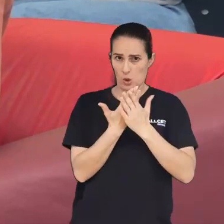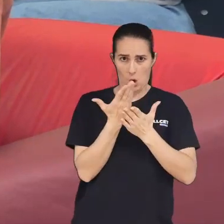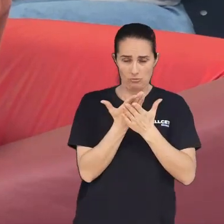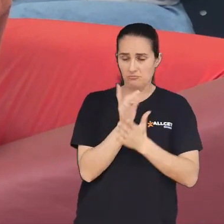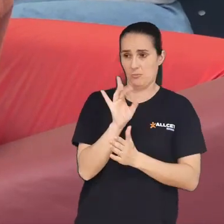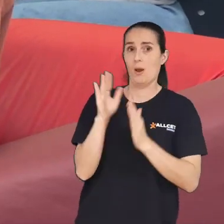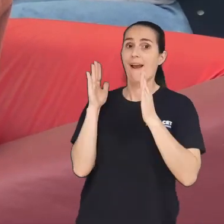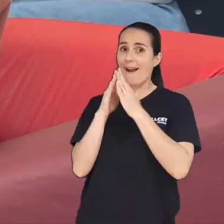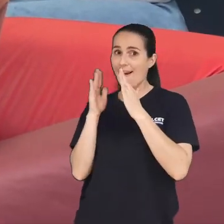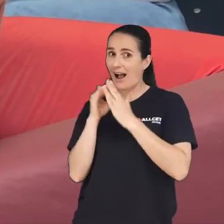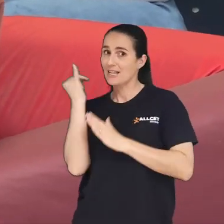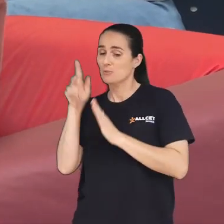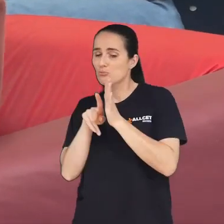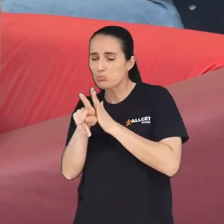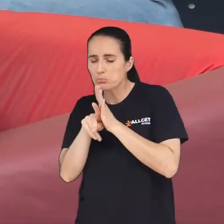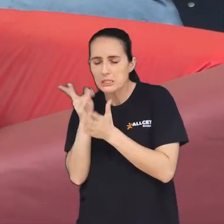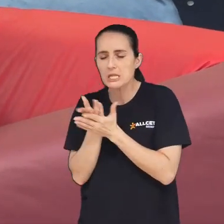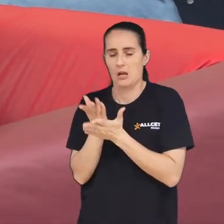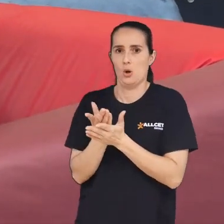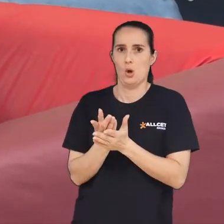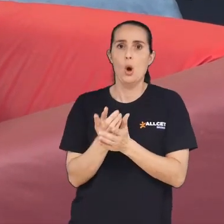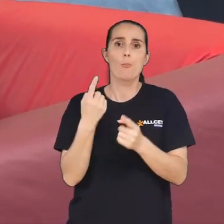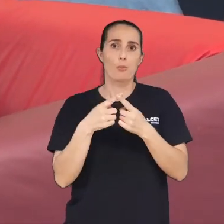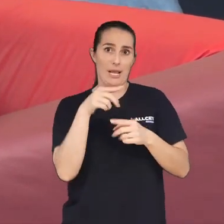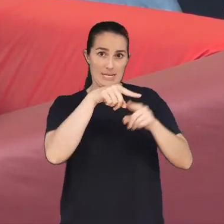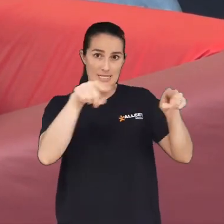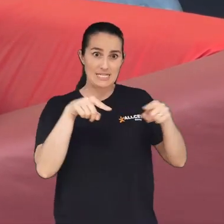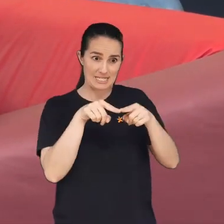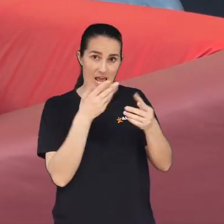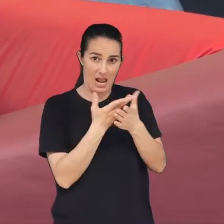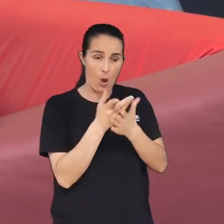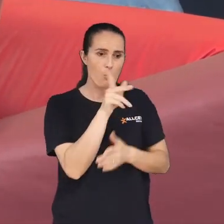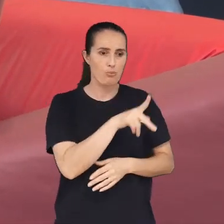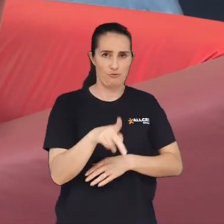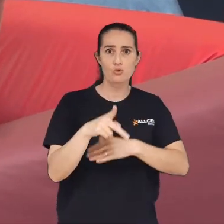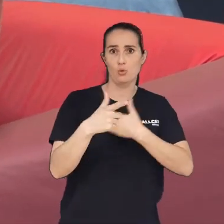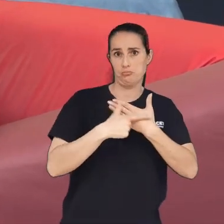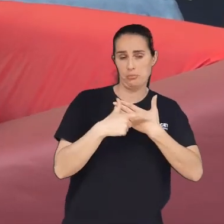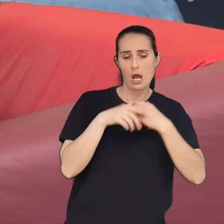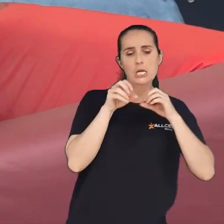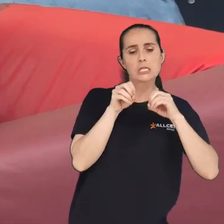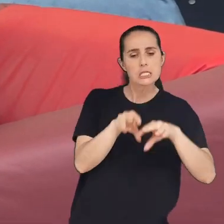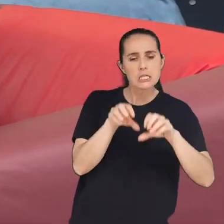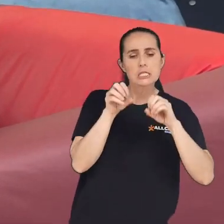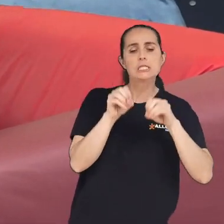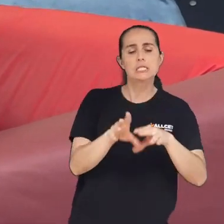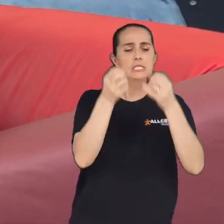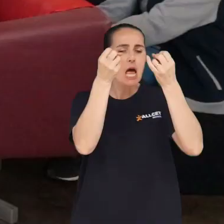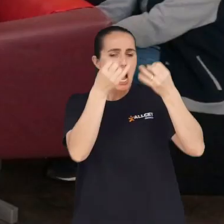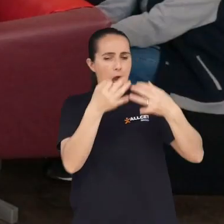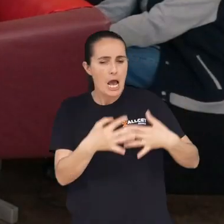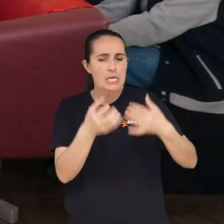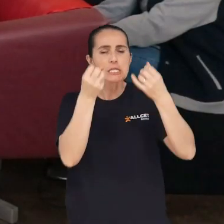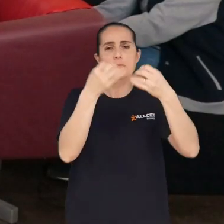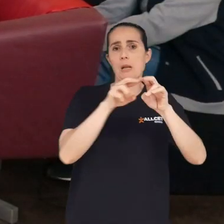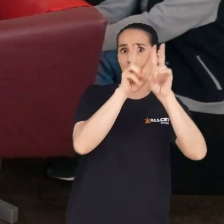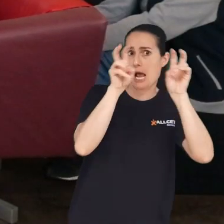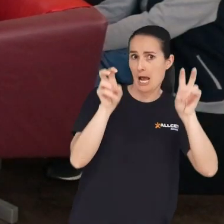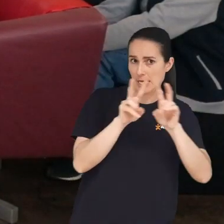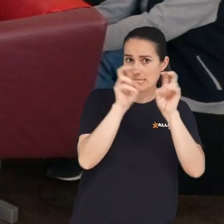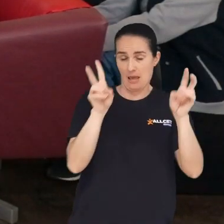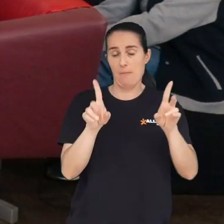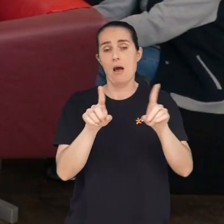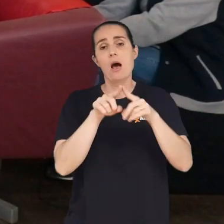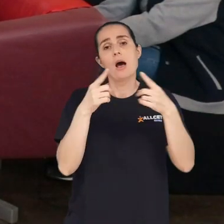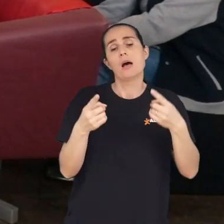professor ele faz o papel de dar a matéria, indicar qual que é o caminho que a gente tem que seguir, e por isso que